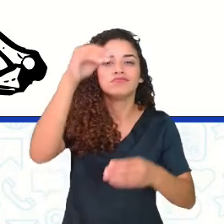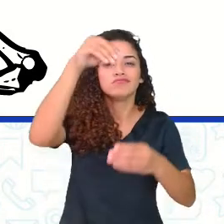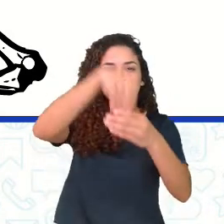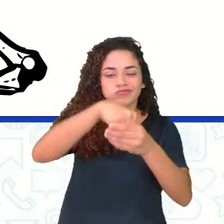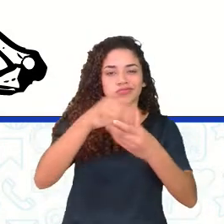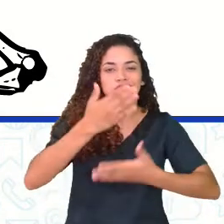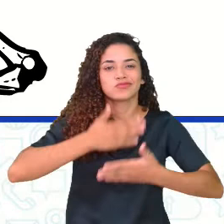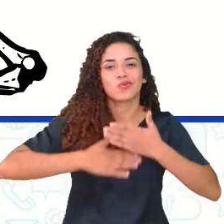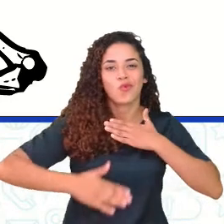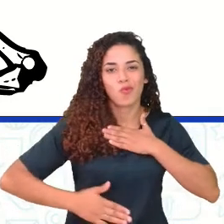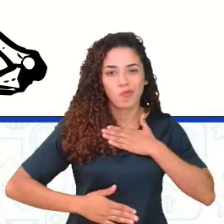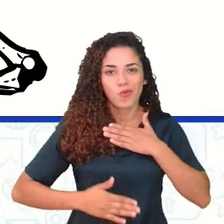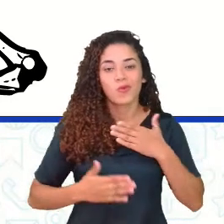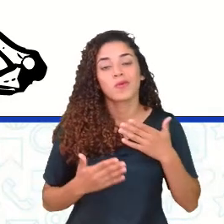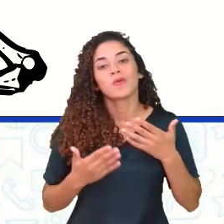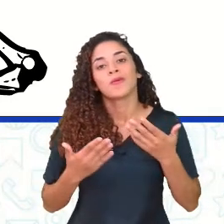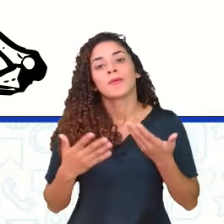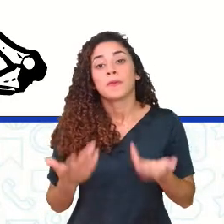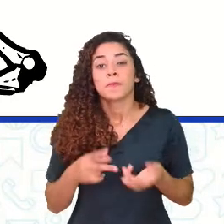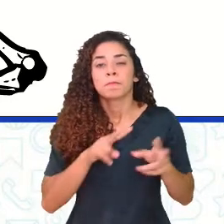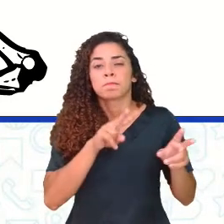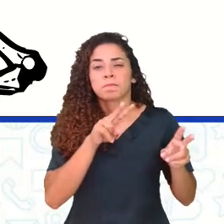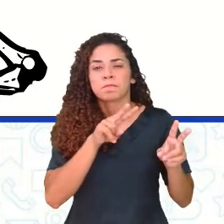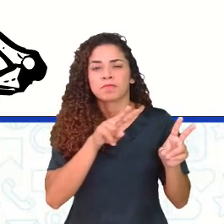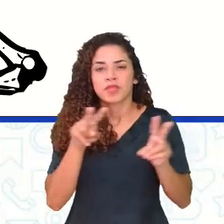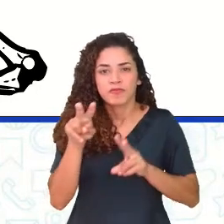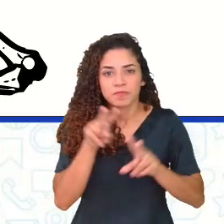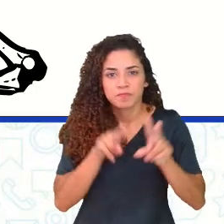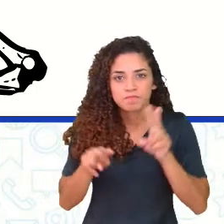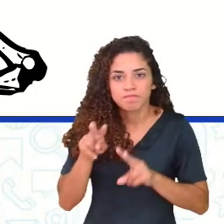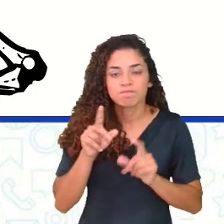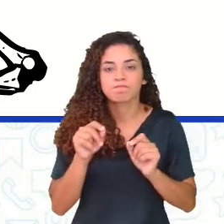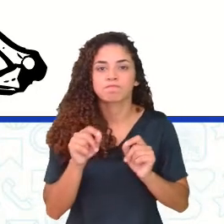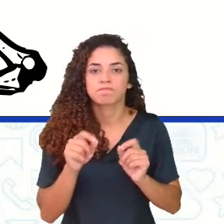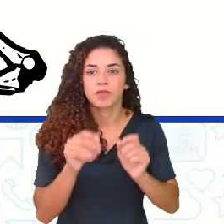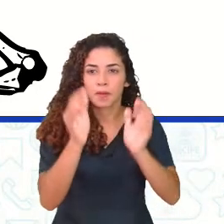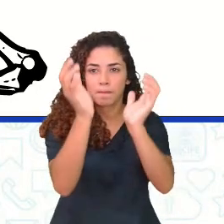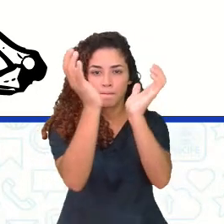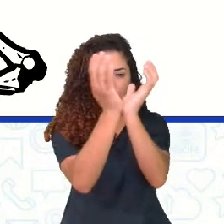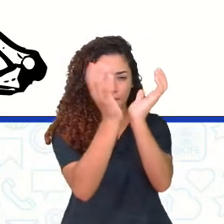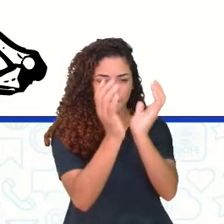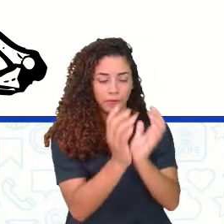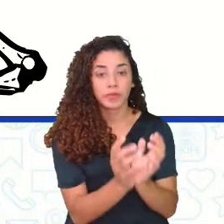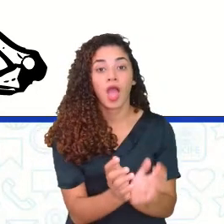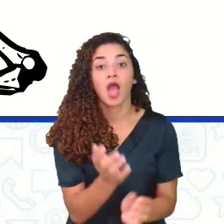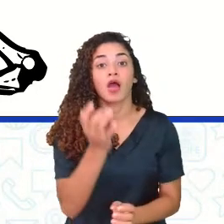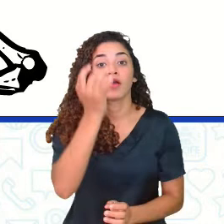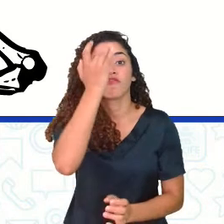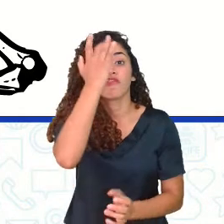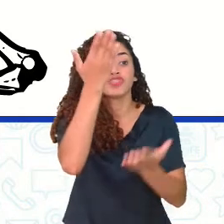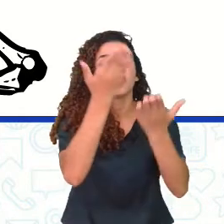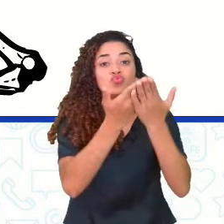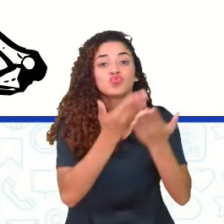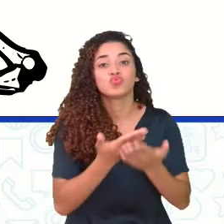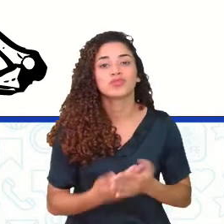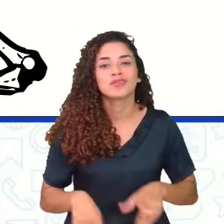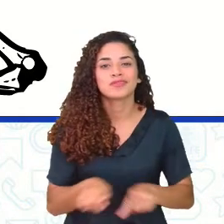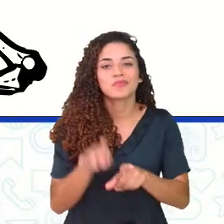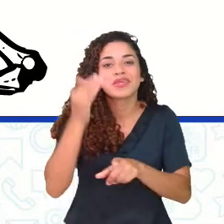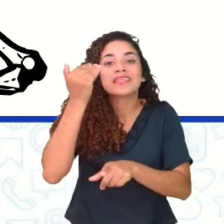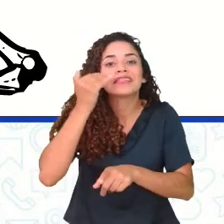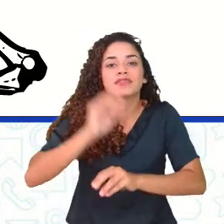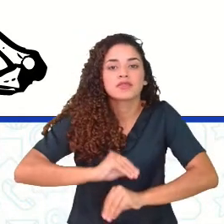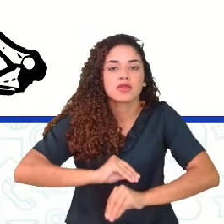do nosso corpo. Vejam que essa subdivisão é para facilitar o estudo e também para a gente